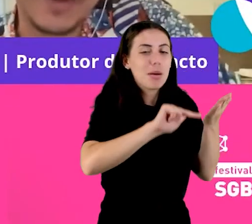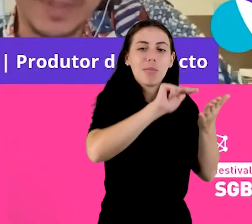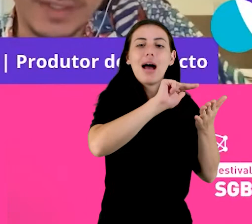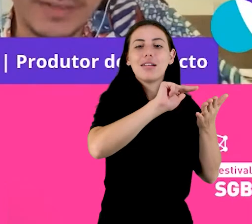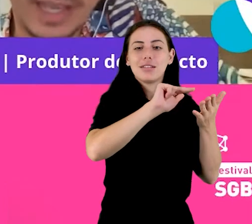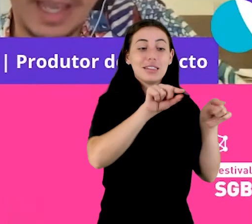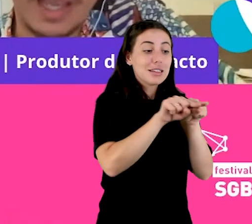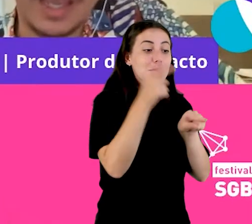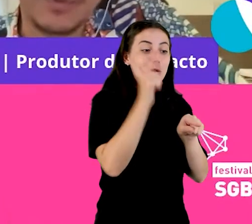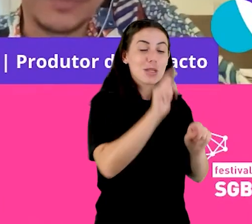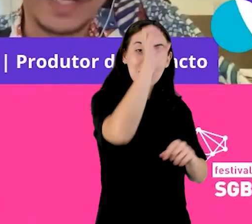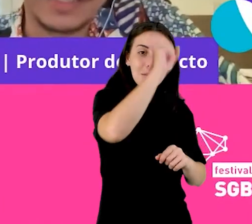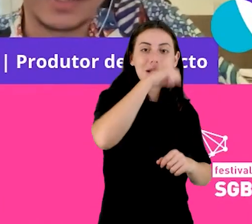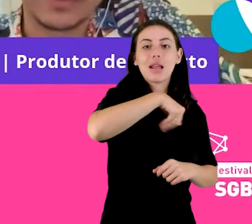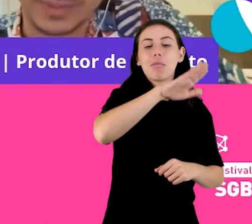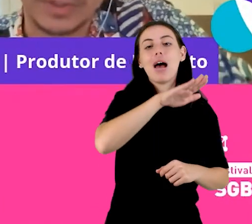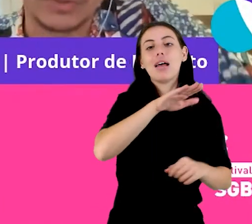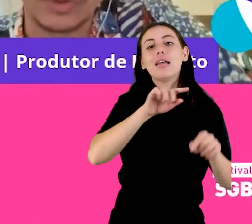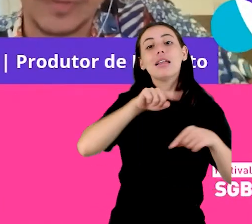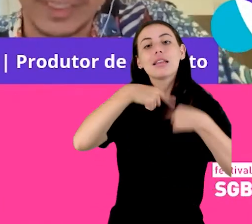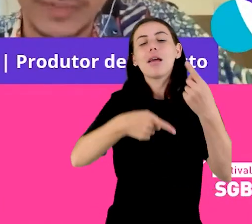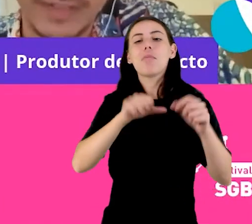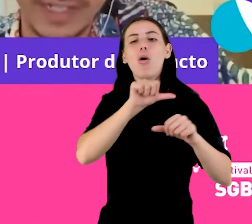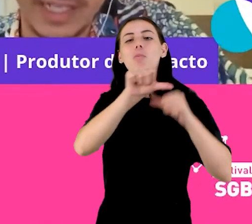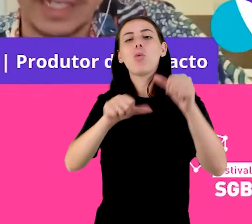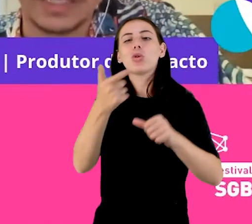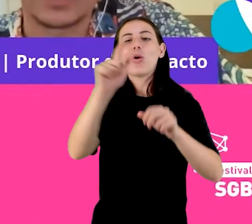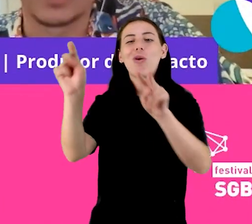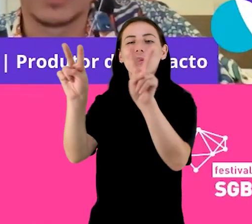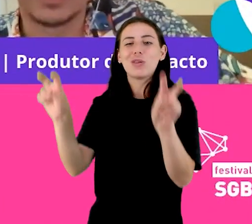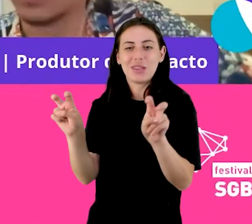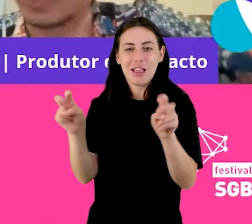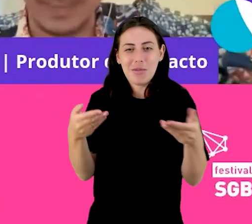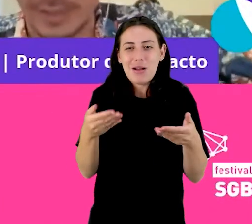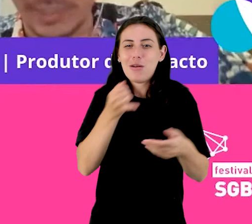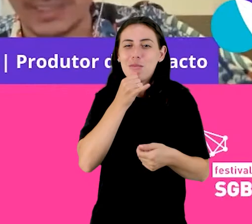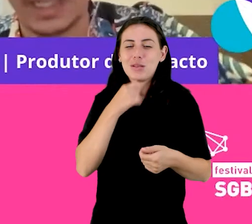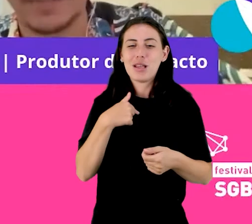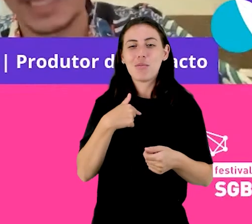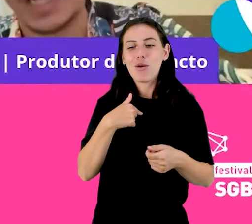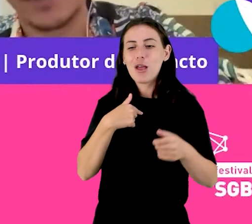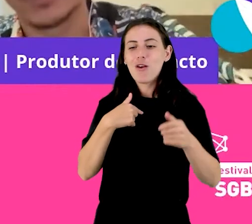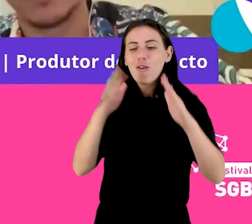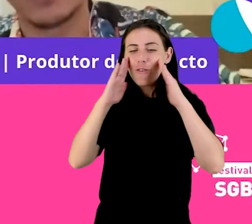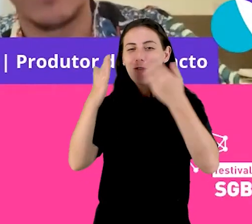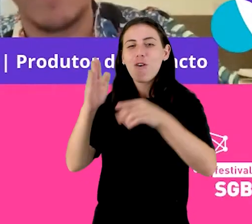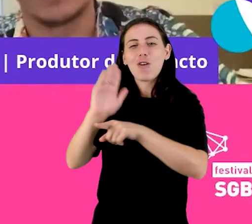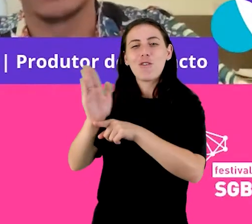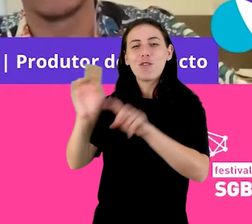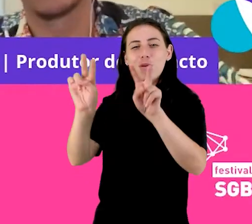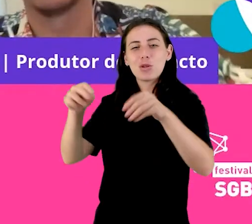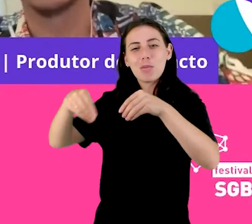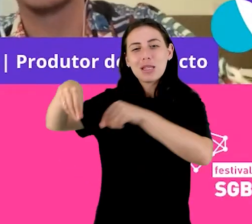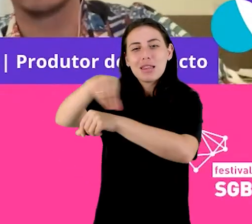cada filme é muito diferente, são assuntos novos que a gente vai lidar, né? Isso sempre acontece, né? Mas aí na produção de impacto é